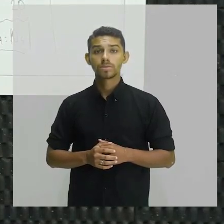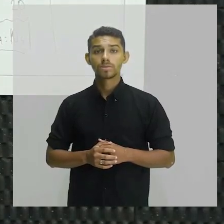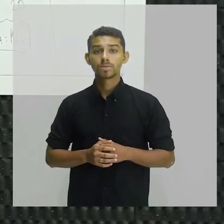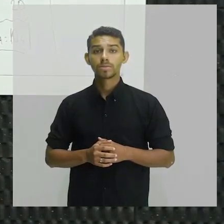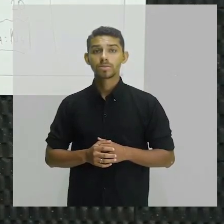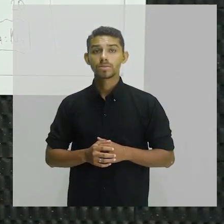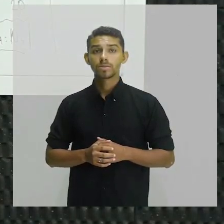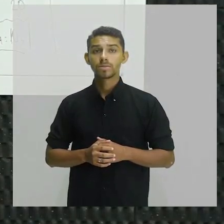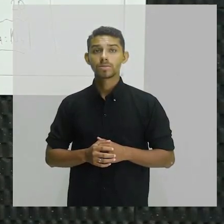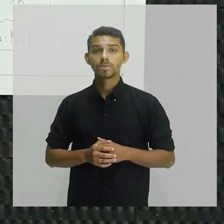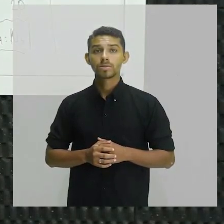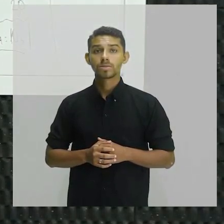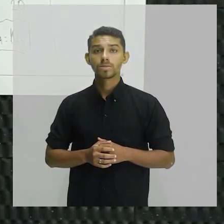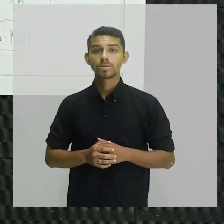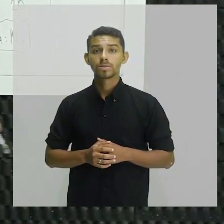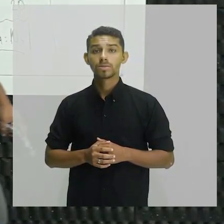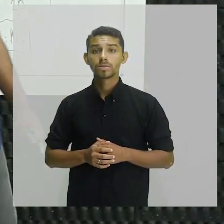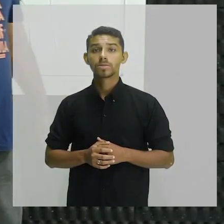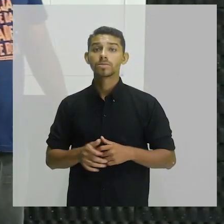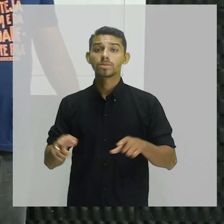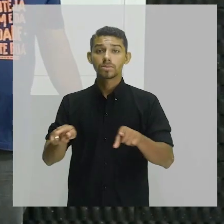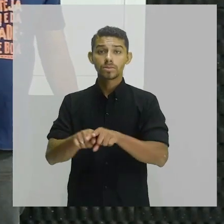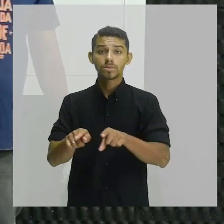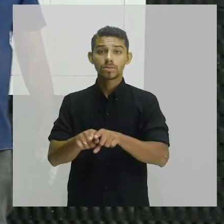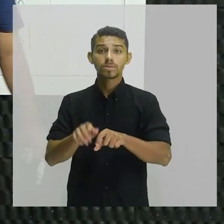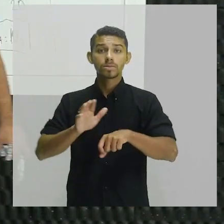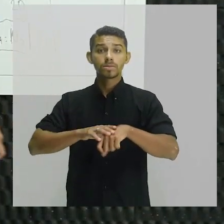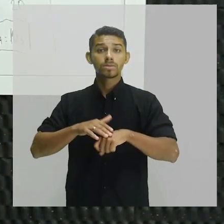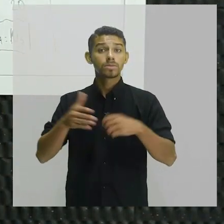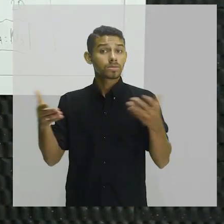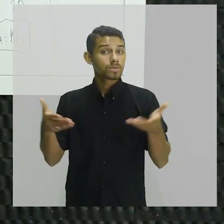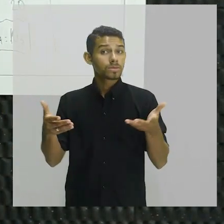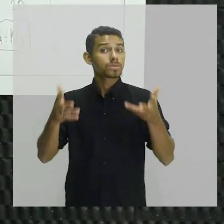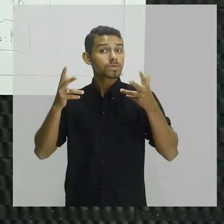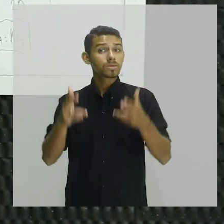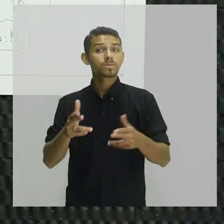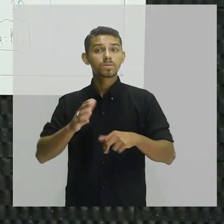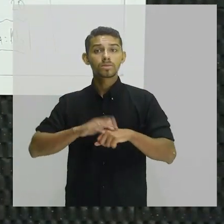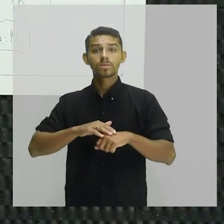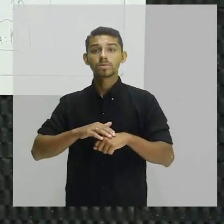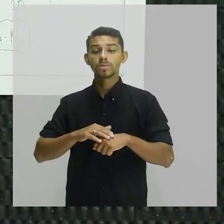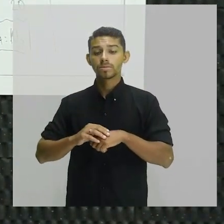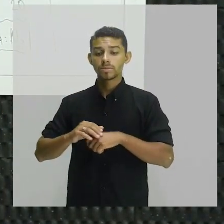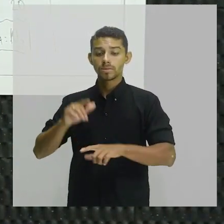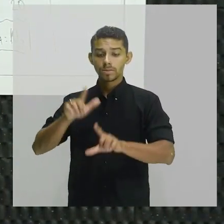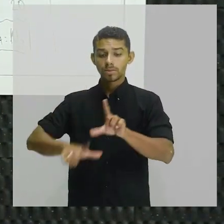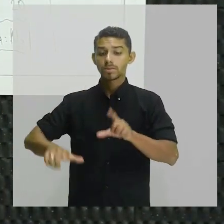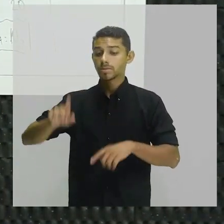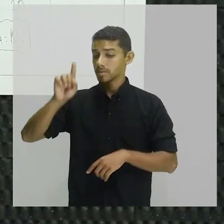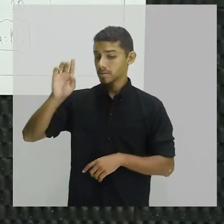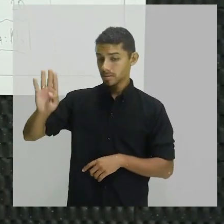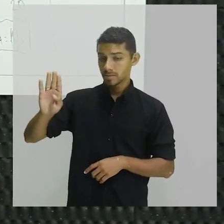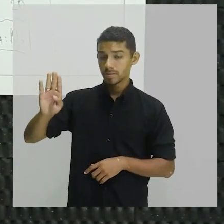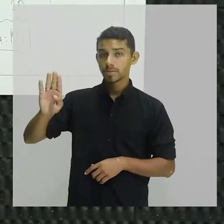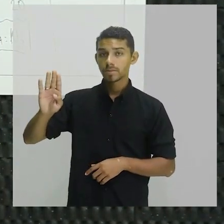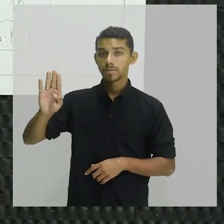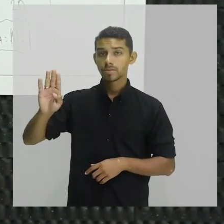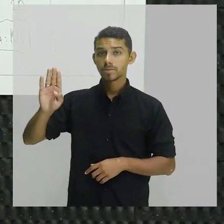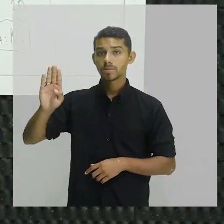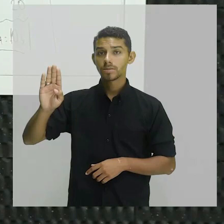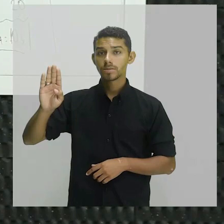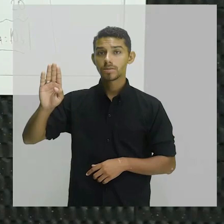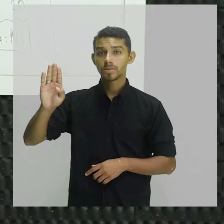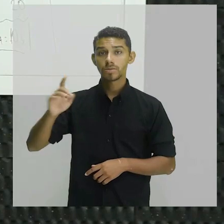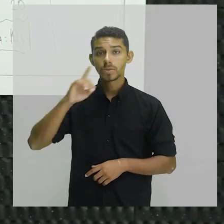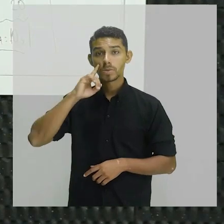ok? Nós vamos fazer a mesma coisa para o B. Certo? Para o B.